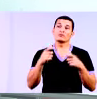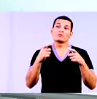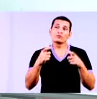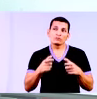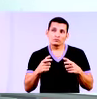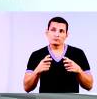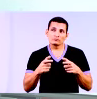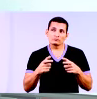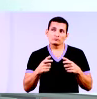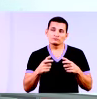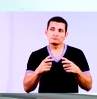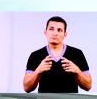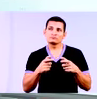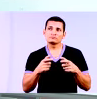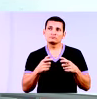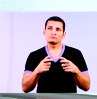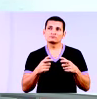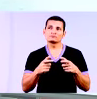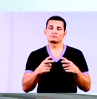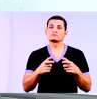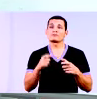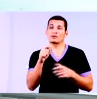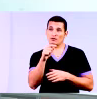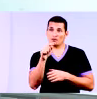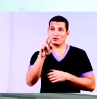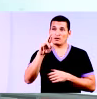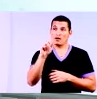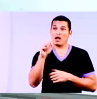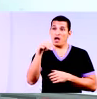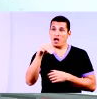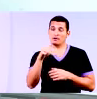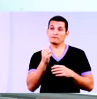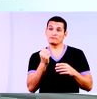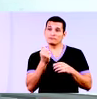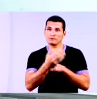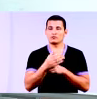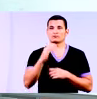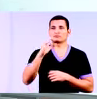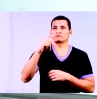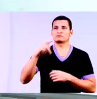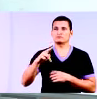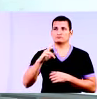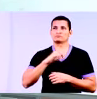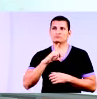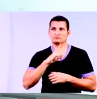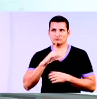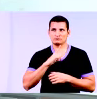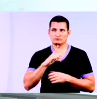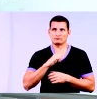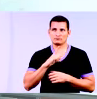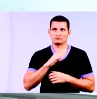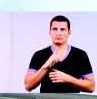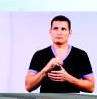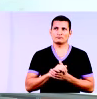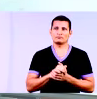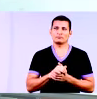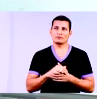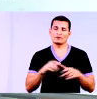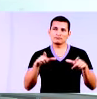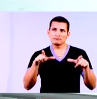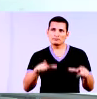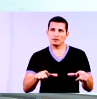na memória principal, na memória RAM. Essa memória RAM está fora do processador. Está conectada ao processador através da placa-mãe,